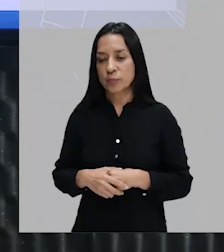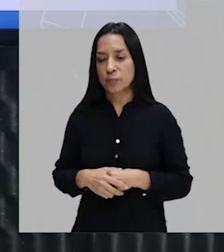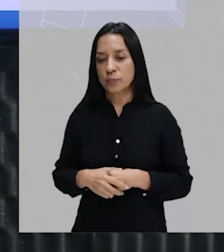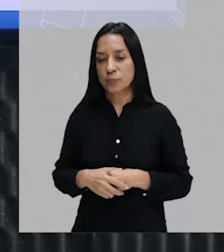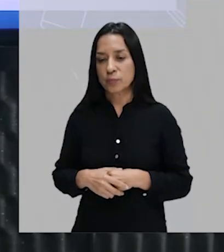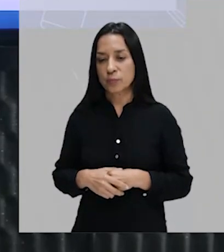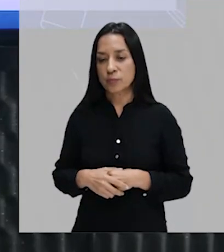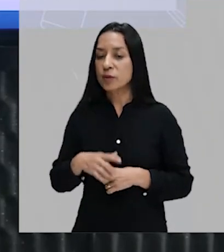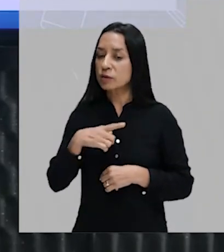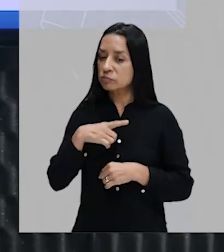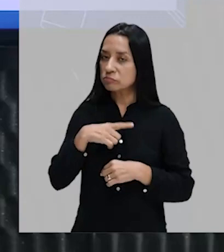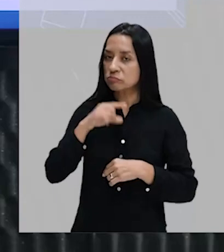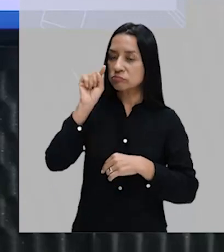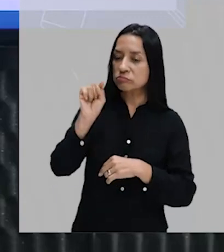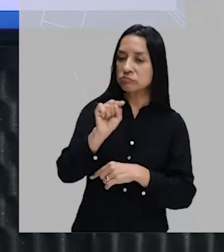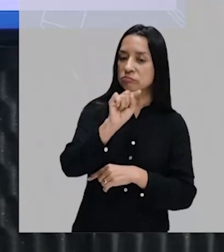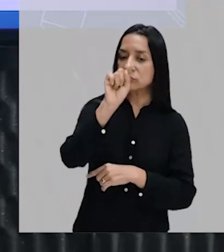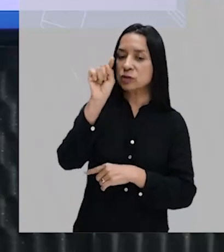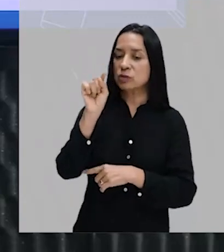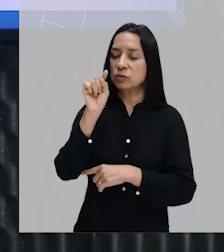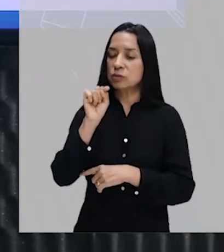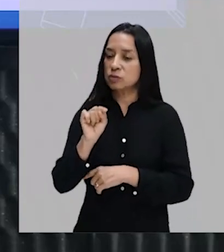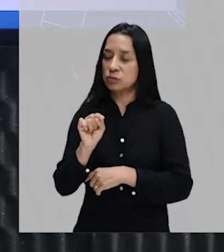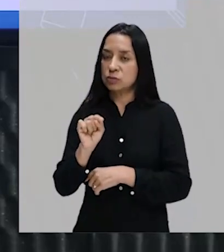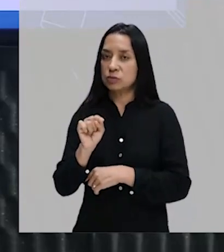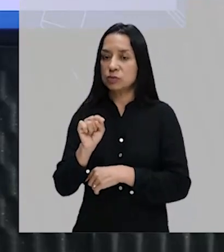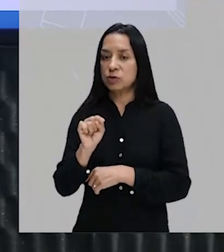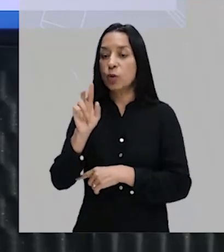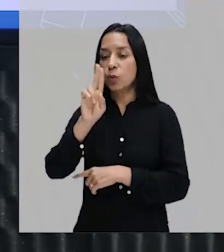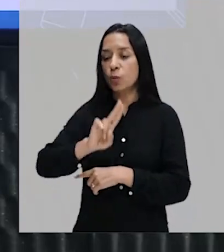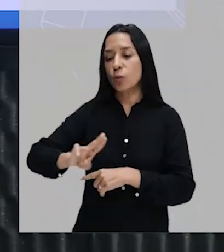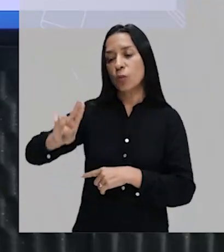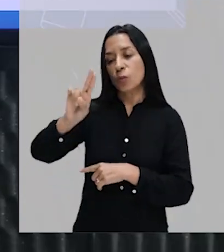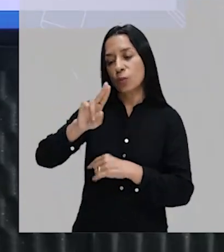as interrogações, que são, o uso delas